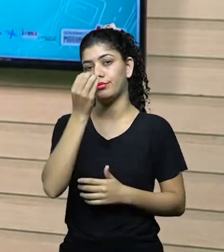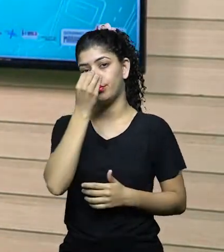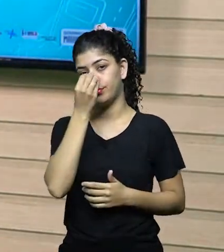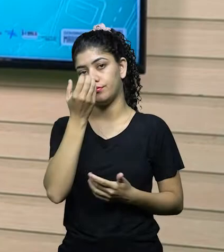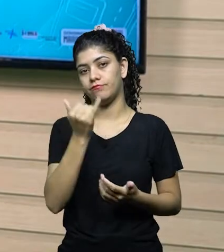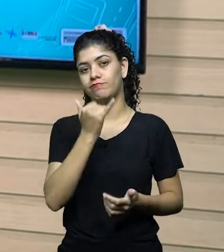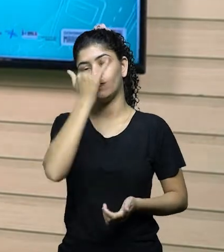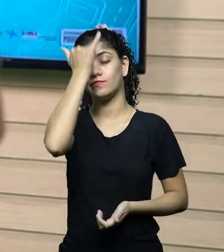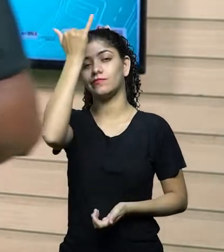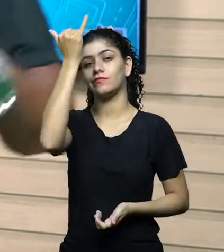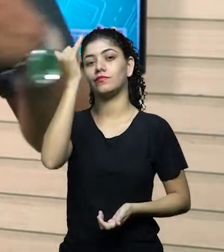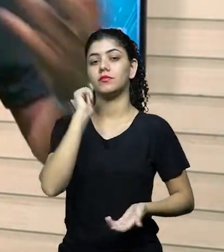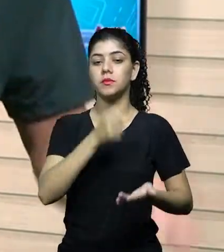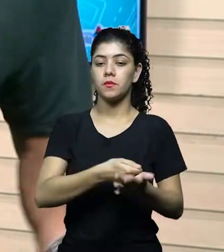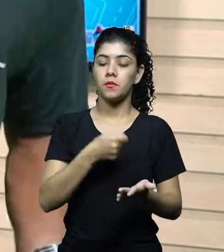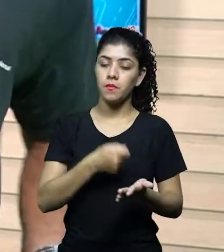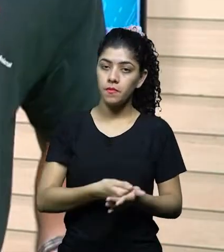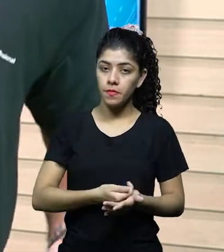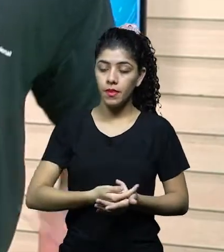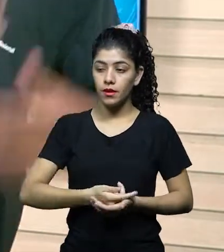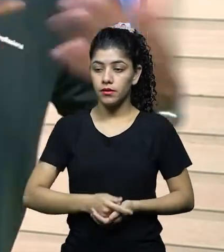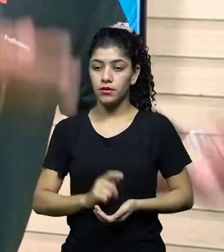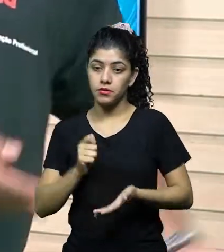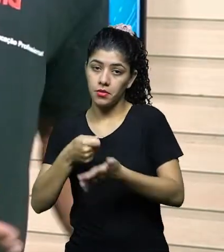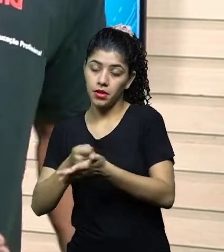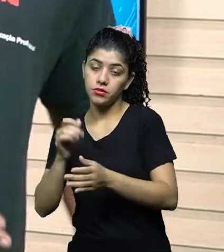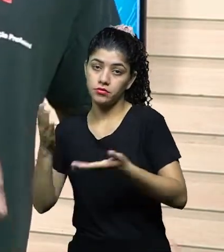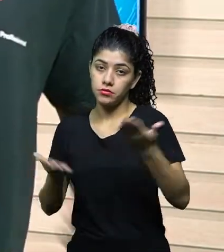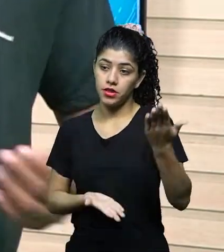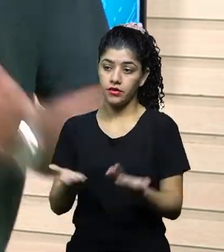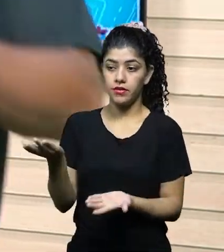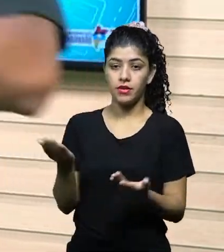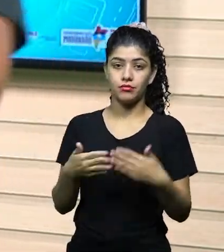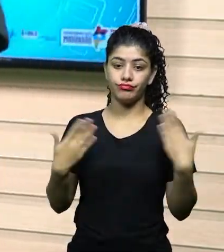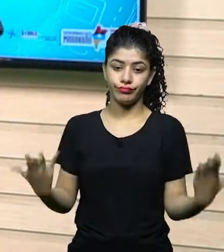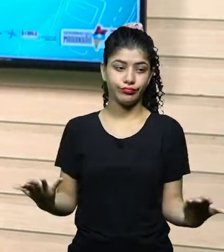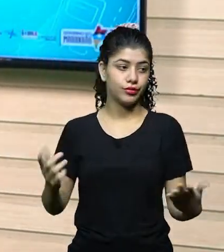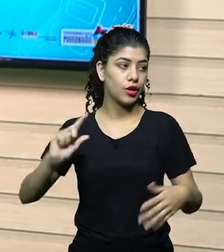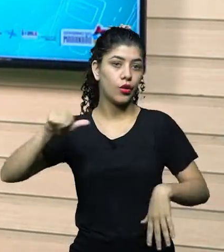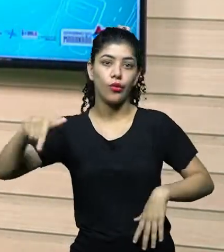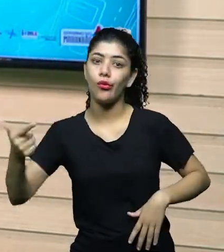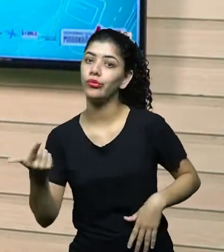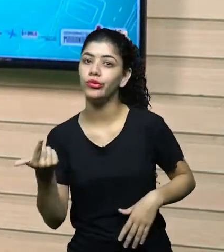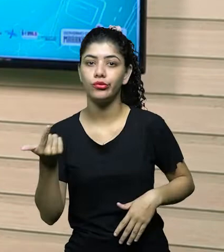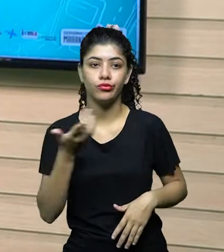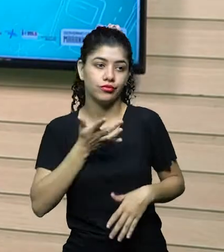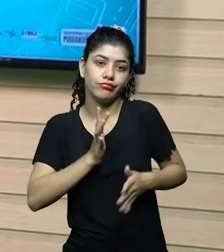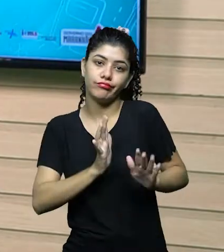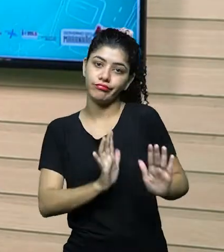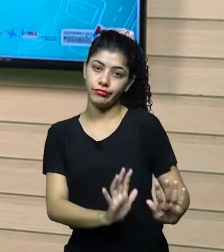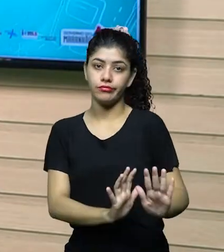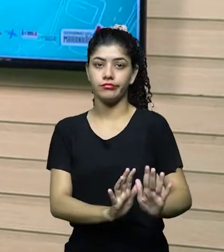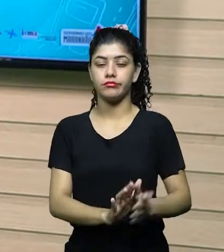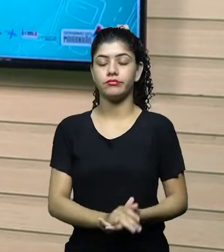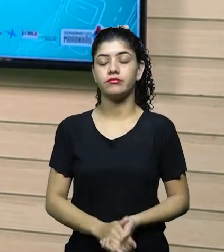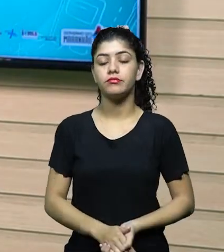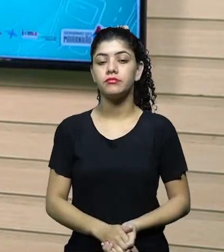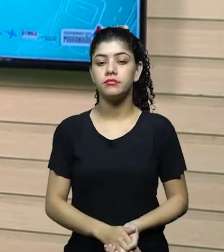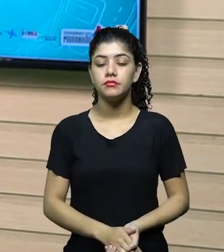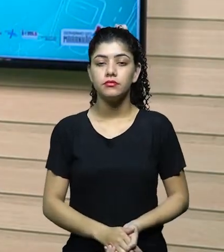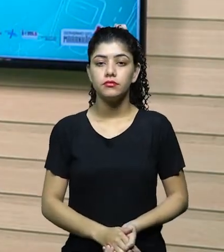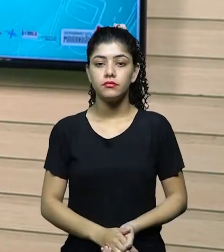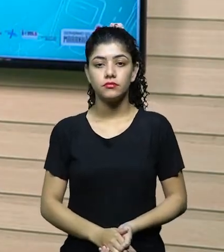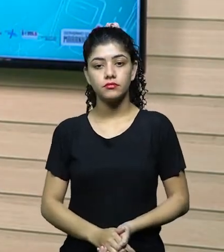simplesmente você achar que você está comprando uma coisa ou pagando por um serviço e, na verdade, acaba sendo outra que pode afetar diretamente o